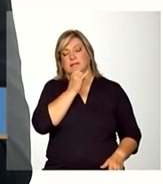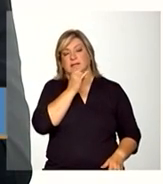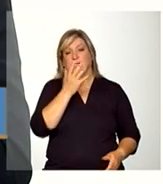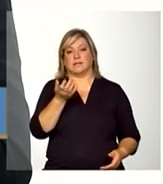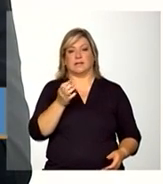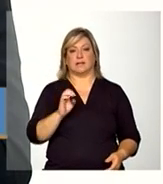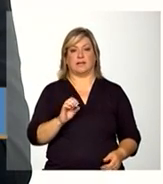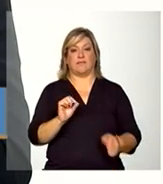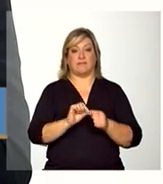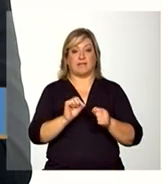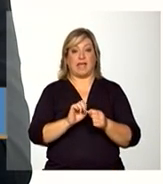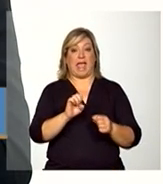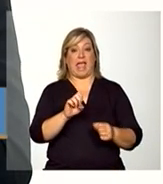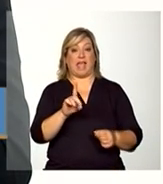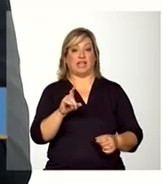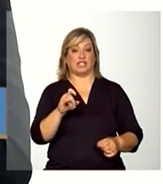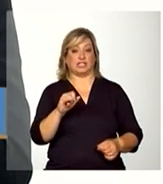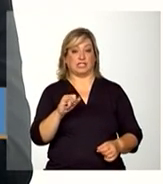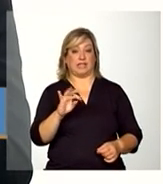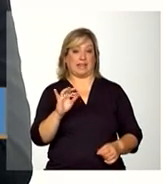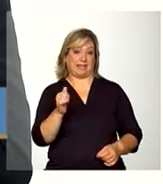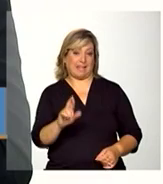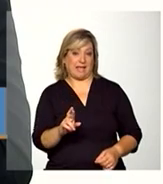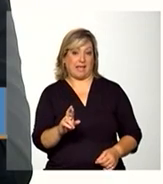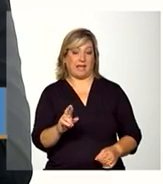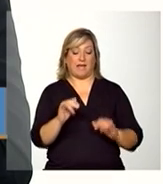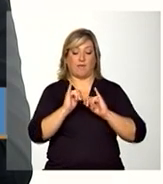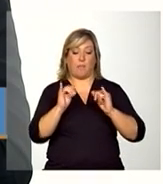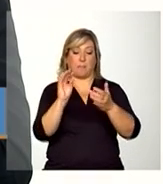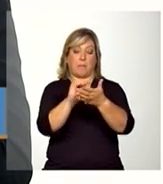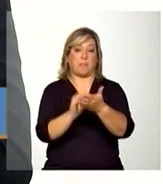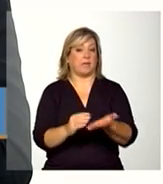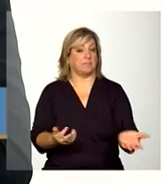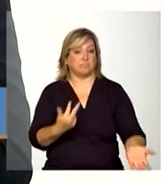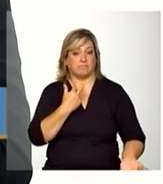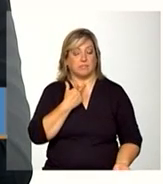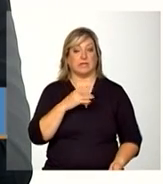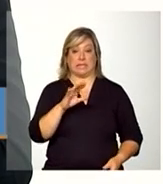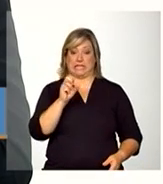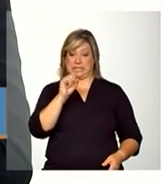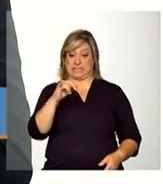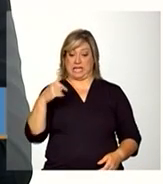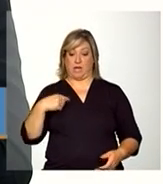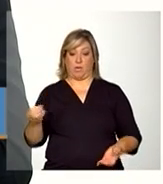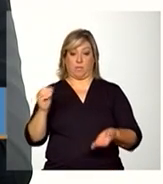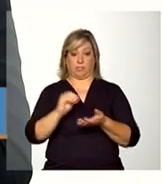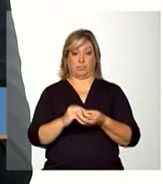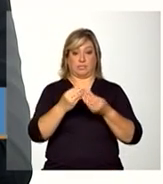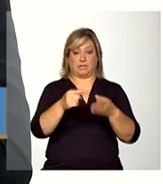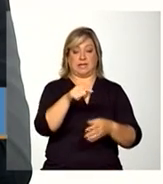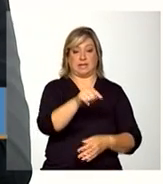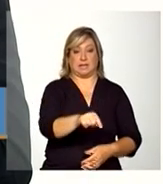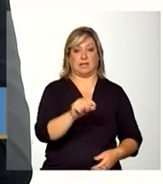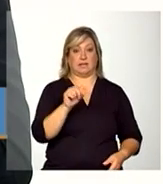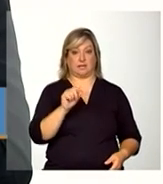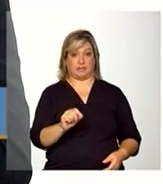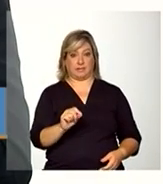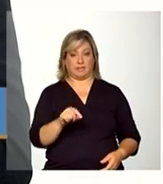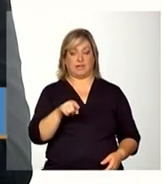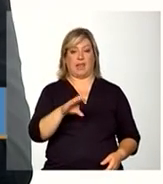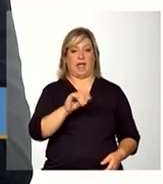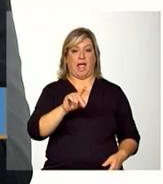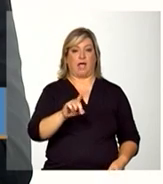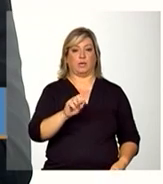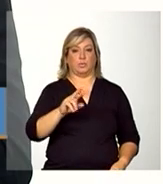edição e inserção de dados se eu inserir para esse usuário o perfil de cadsuas p município